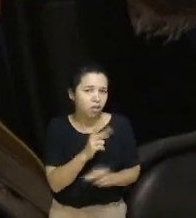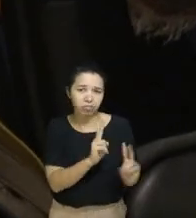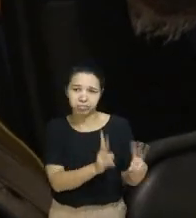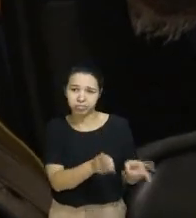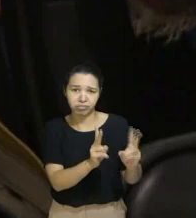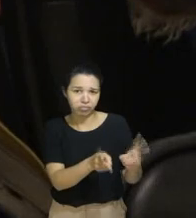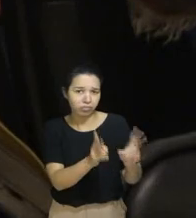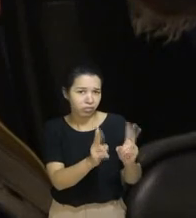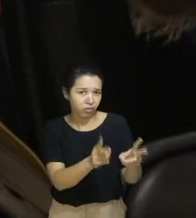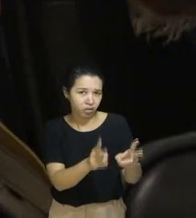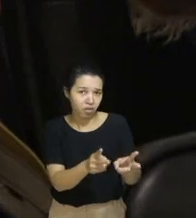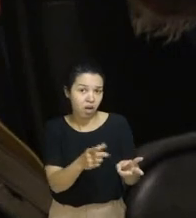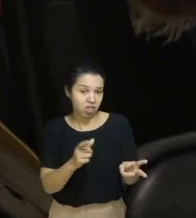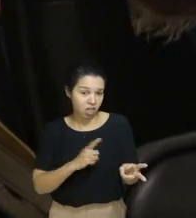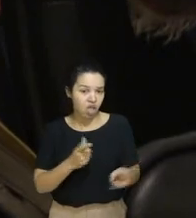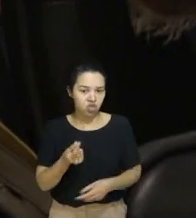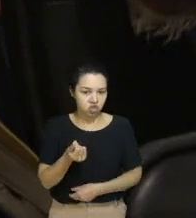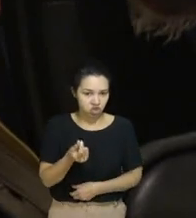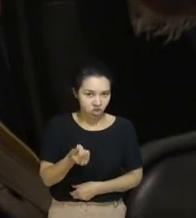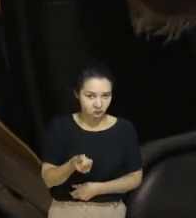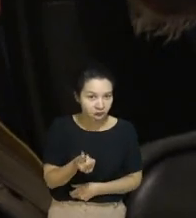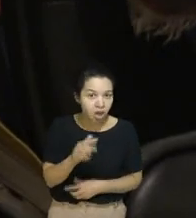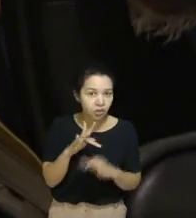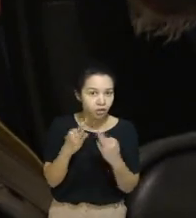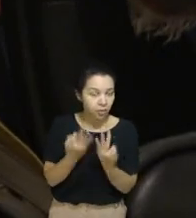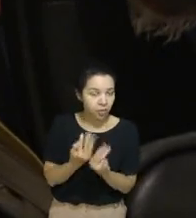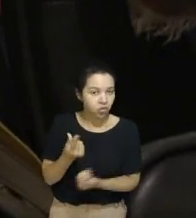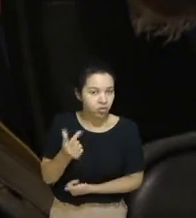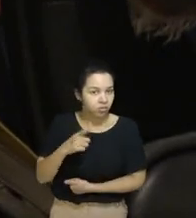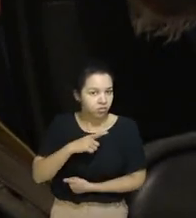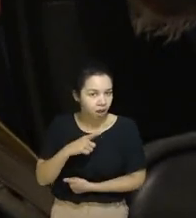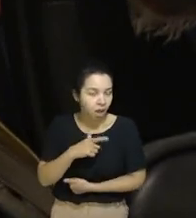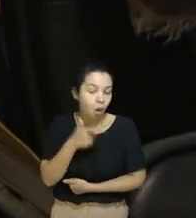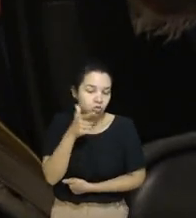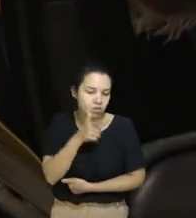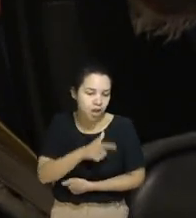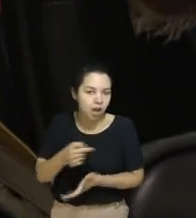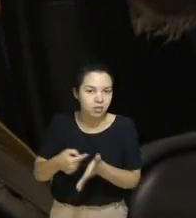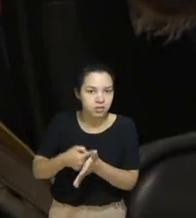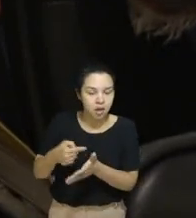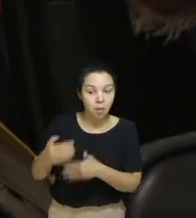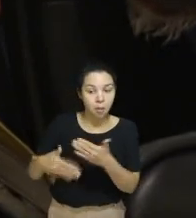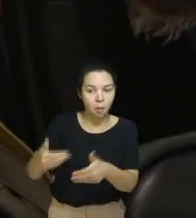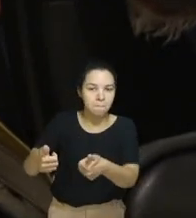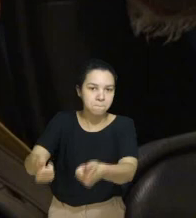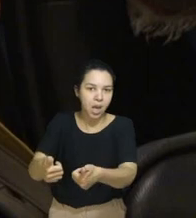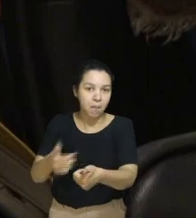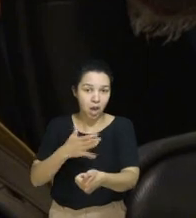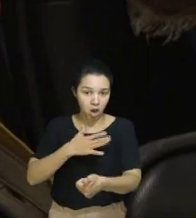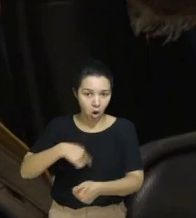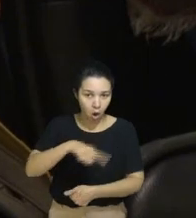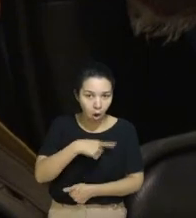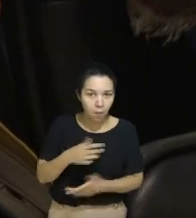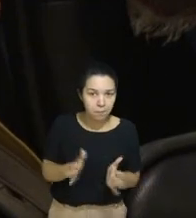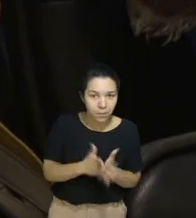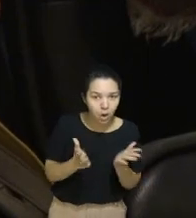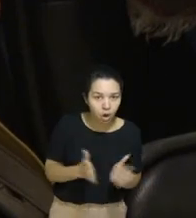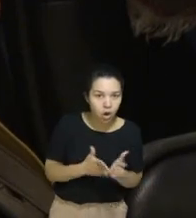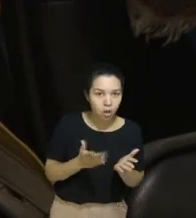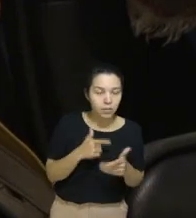têm poder aquisitivo, que a família tem, vão conseguir os melhores resultados, mas as nossas, que a gente sabe que trabalha dentro de